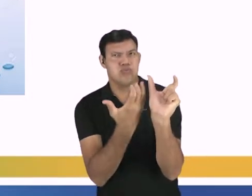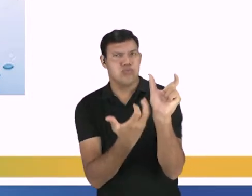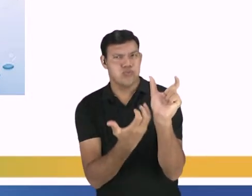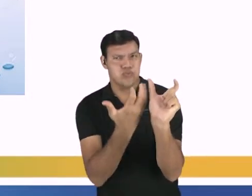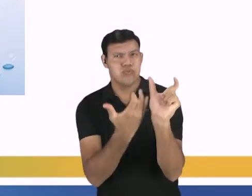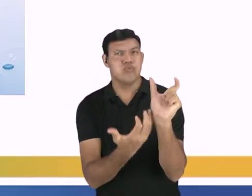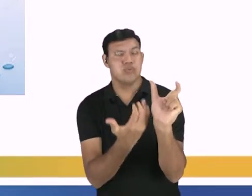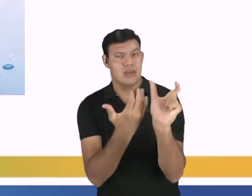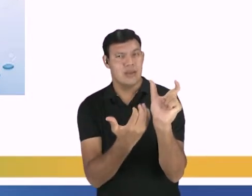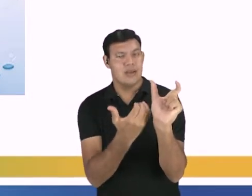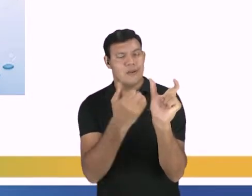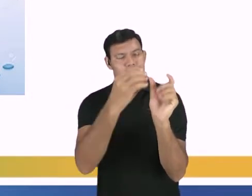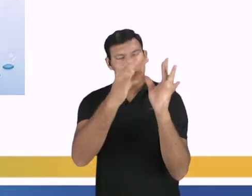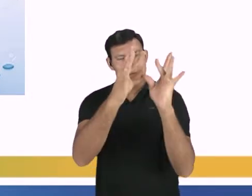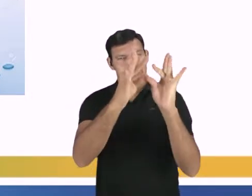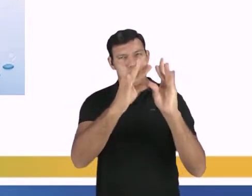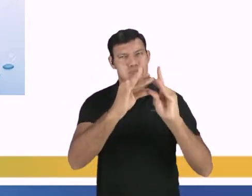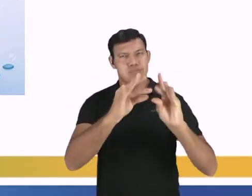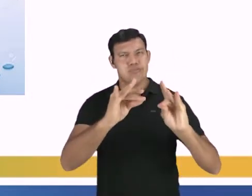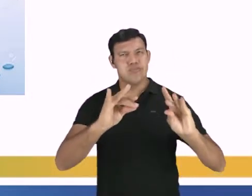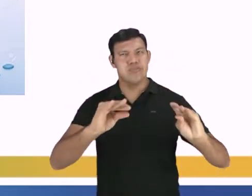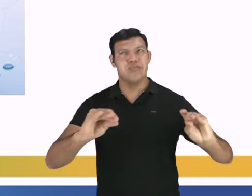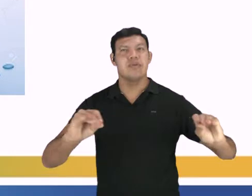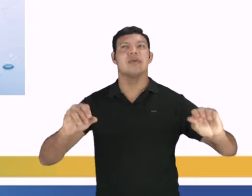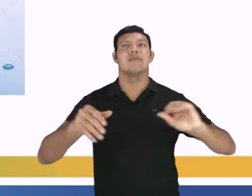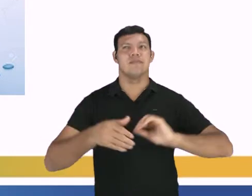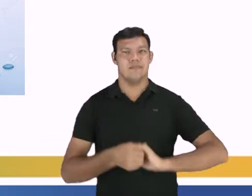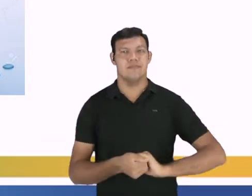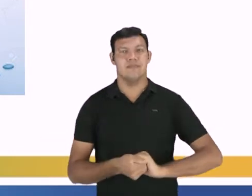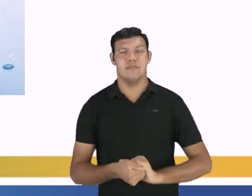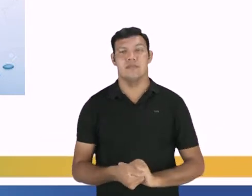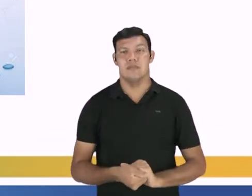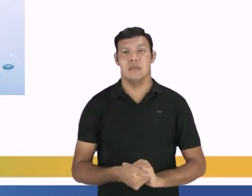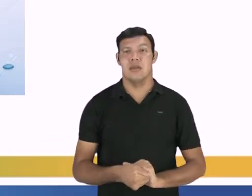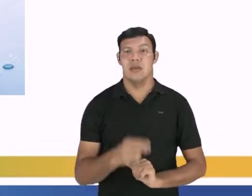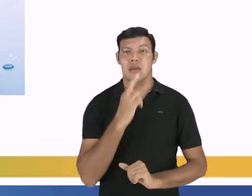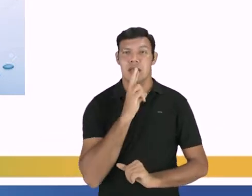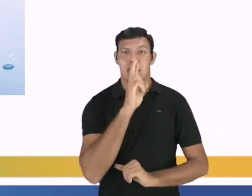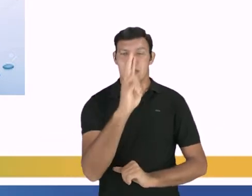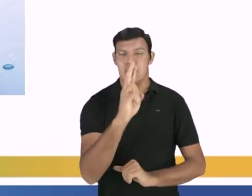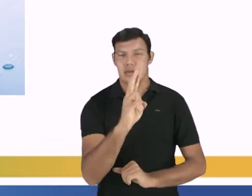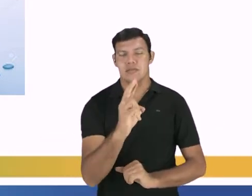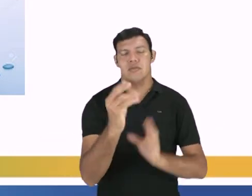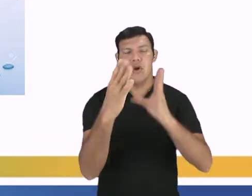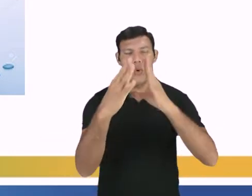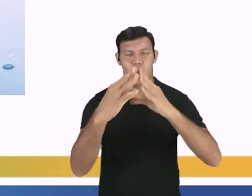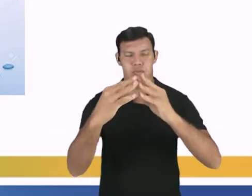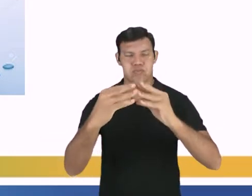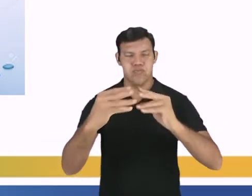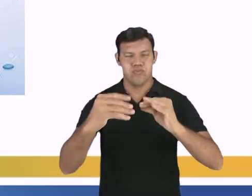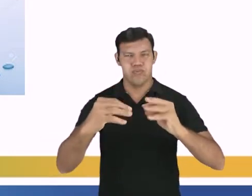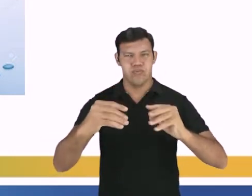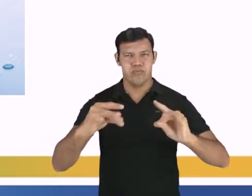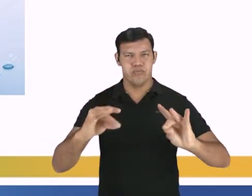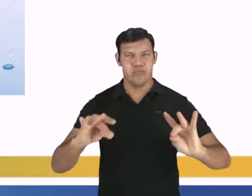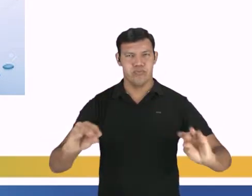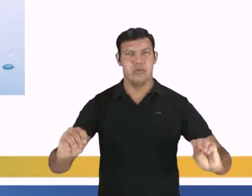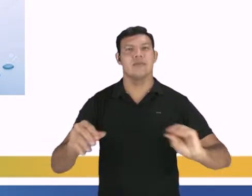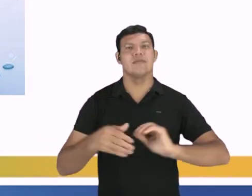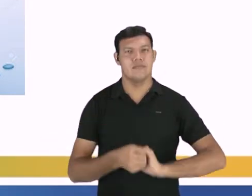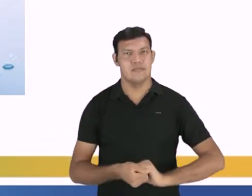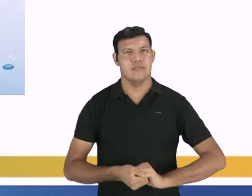for aquecido, o resultado aí inevitável é que ele derreta. It melts. If you